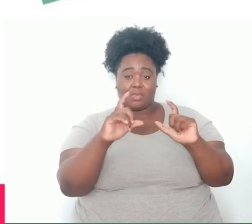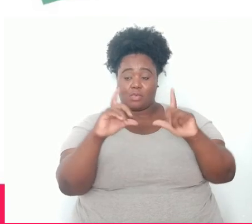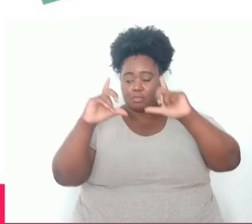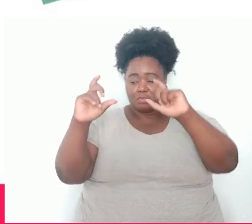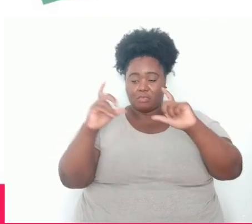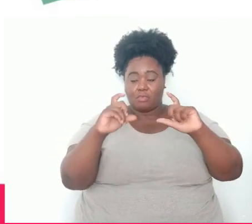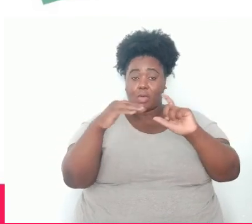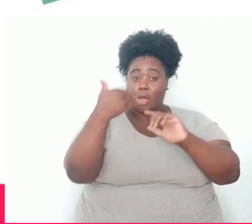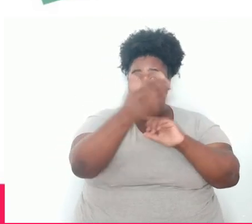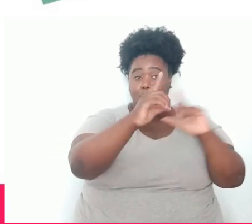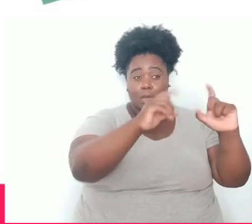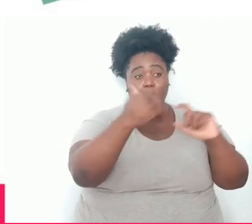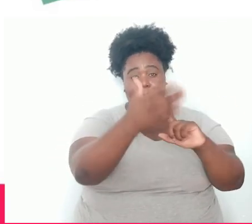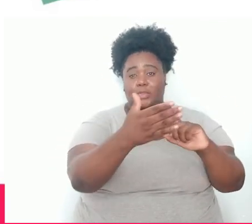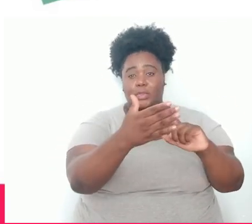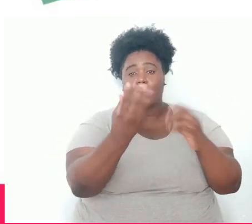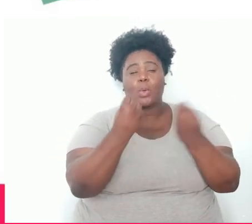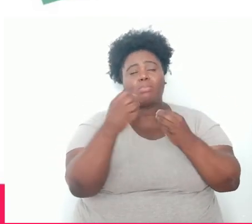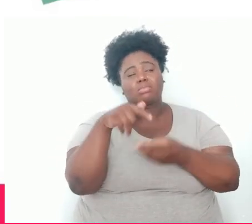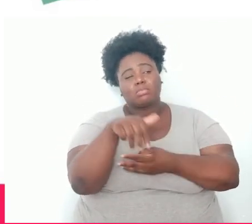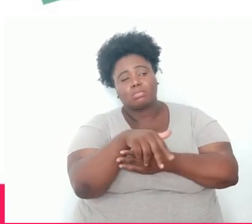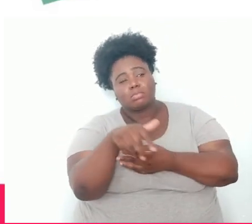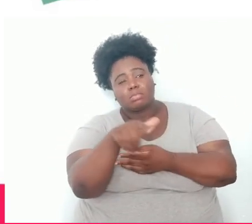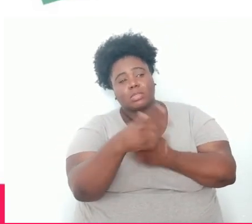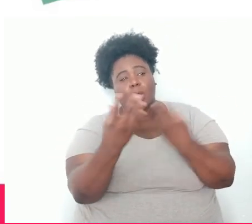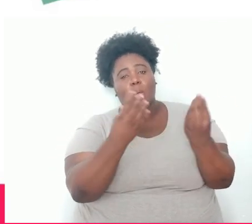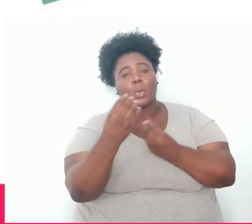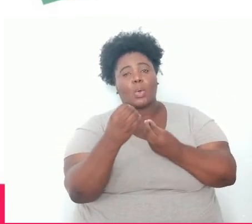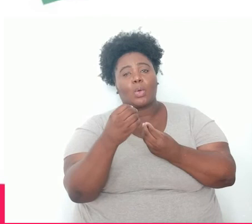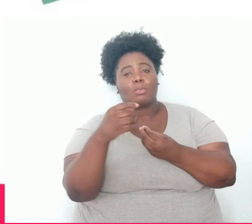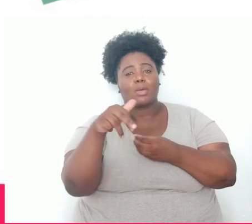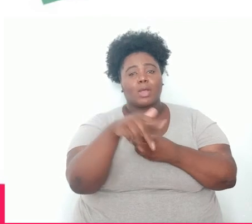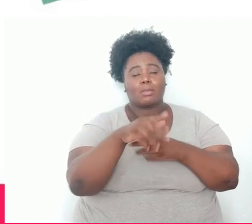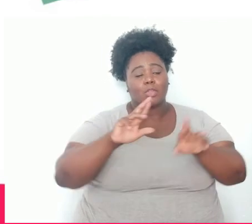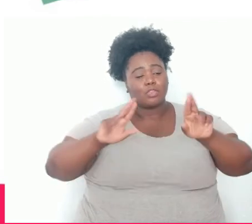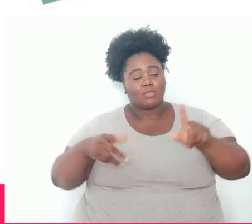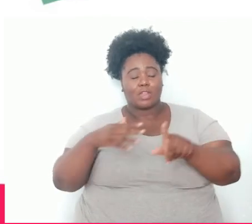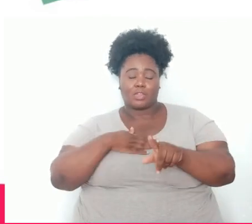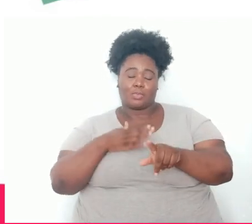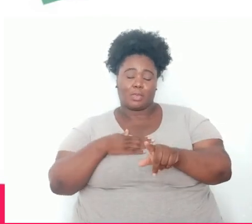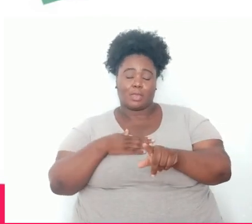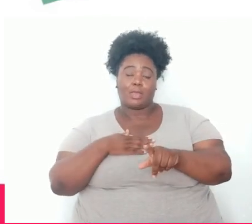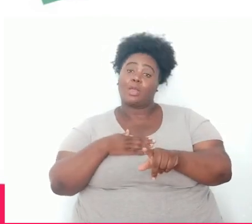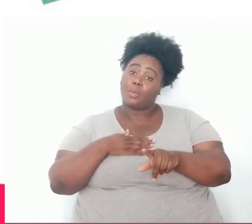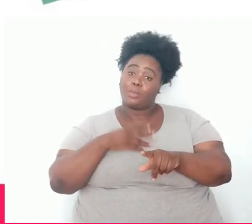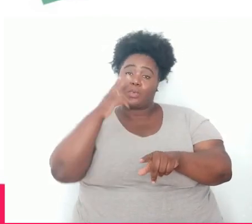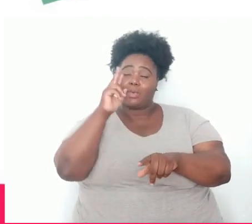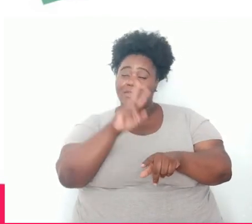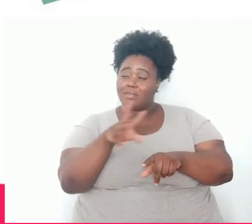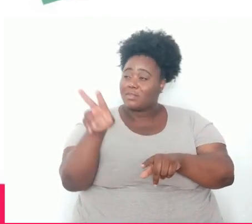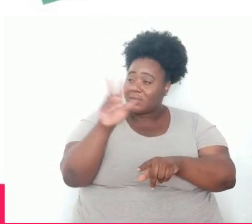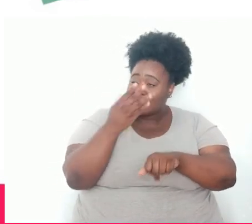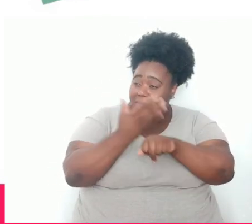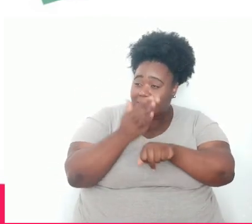fotografar, fotografar o outro, pensar como é que o outro caminha, como que o outro caminha diferente de mim. O exercício